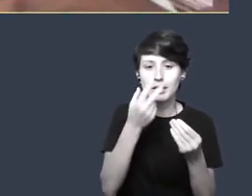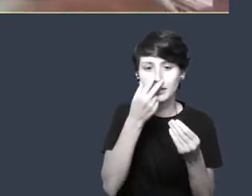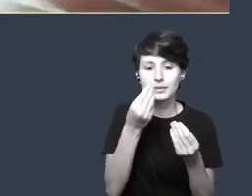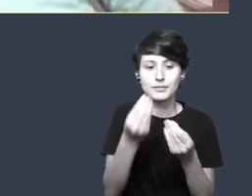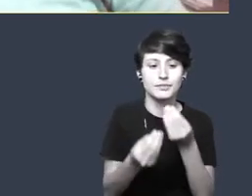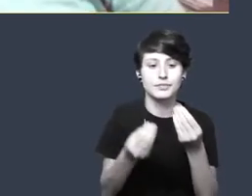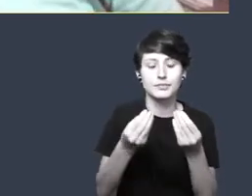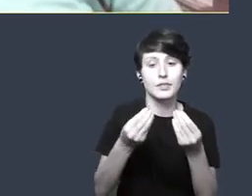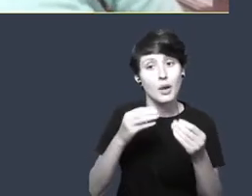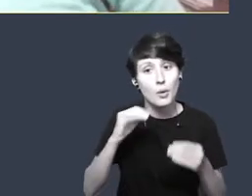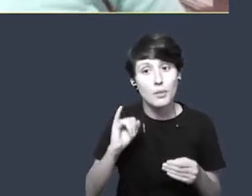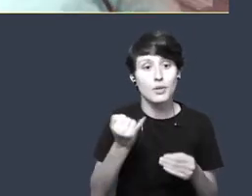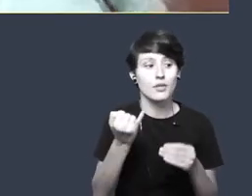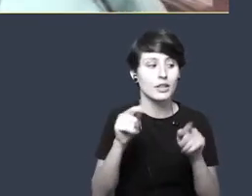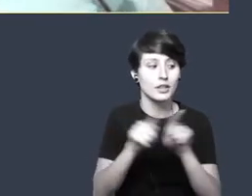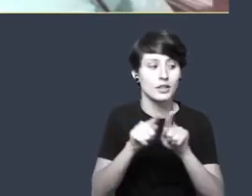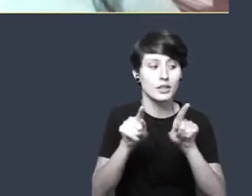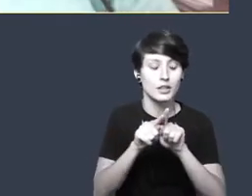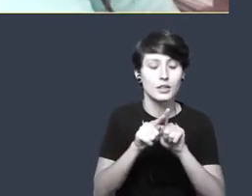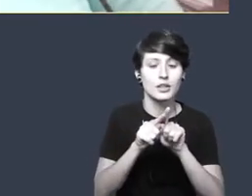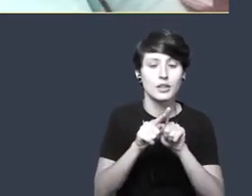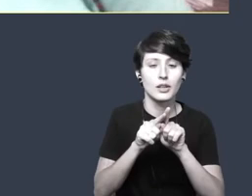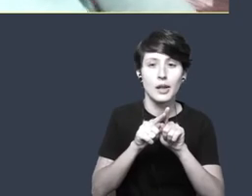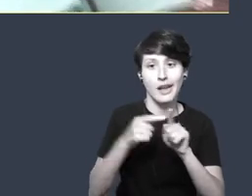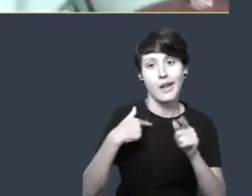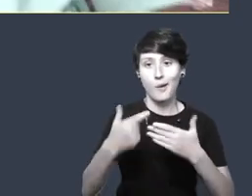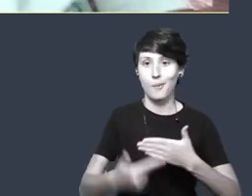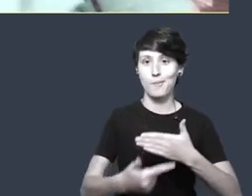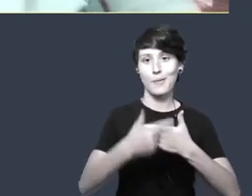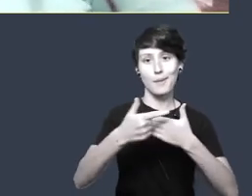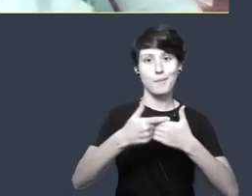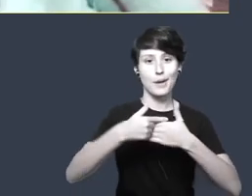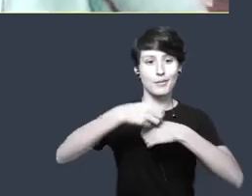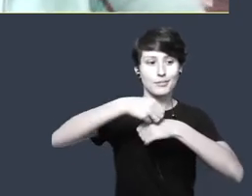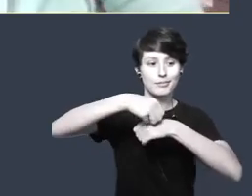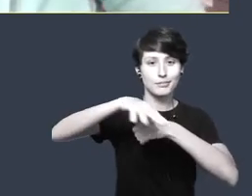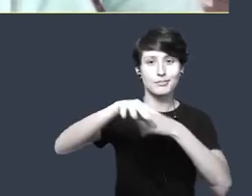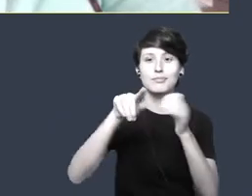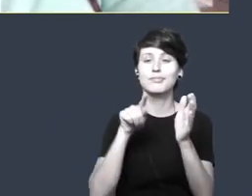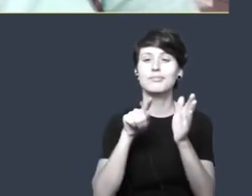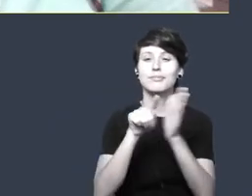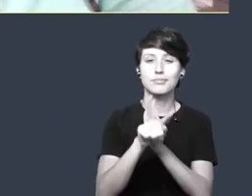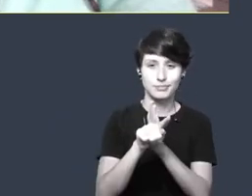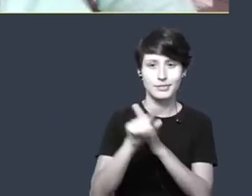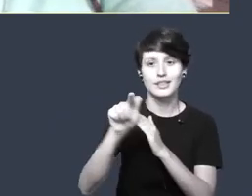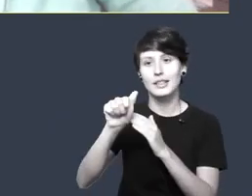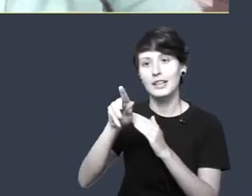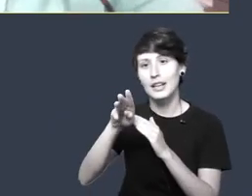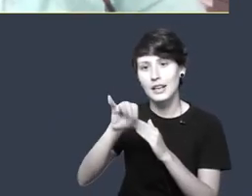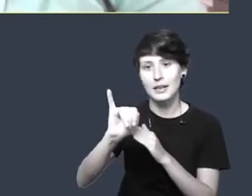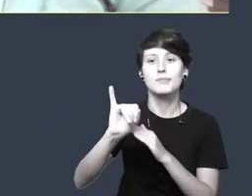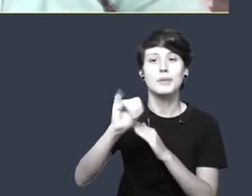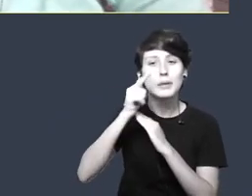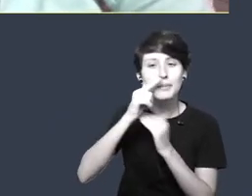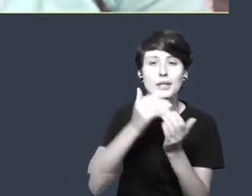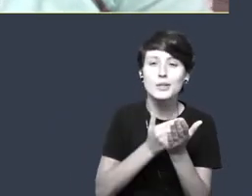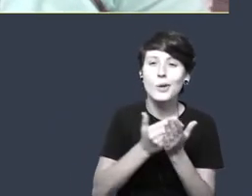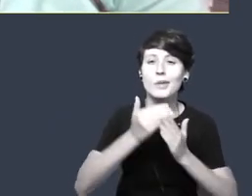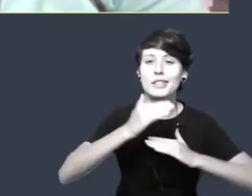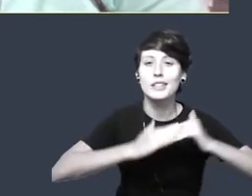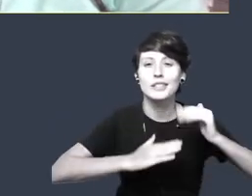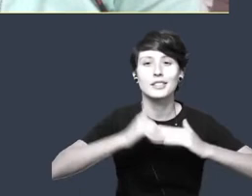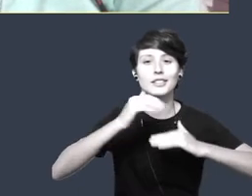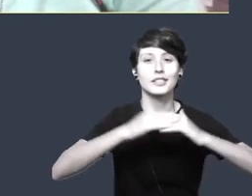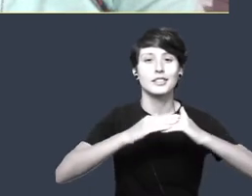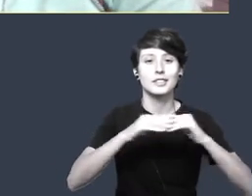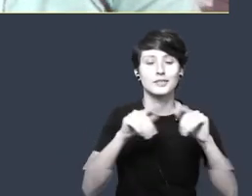Então, aproveitando aqui o meu papel de anfitriã, eu já vou jogar uma pergunta para a Gabi, para a gente começar aquecendo, enquanto vocês